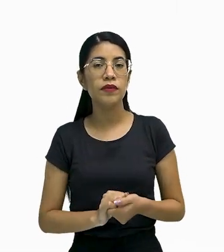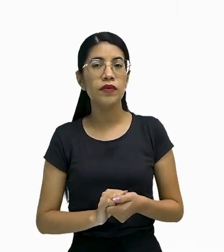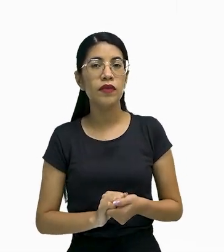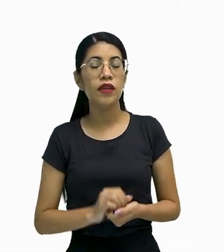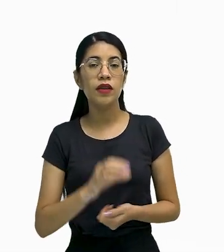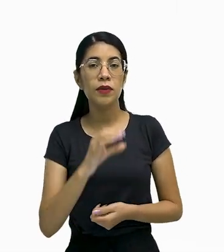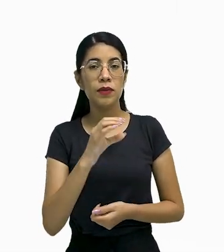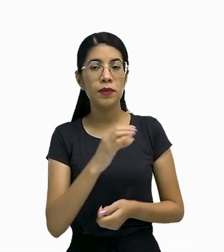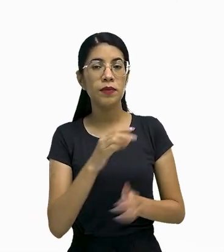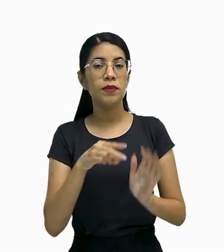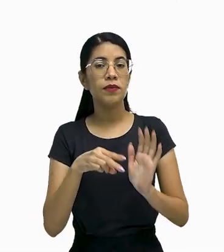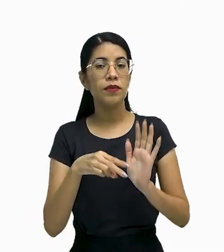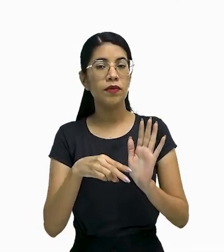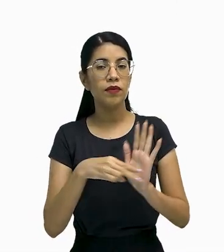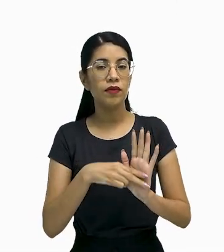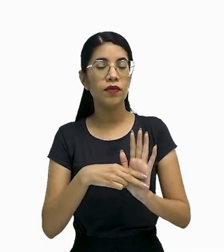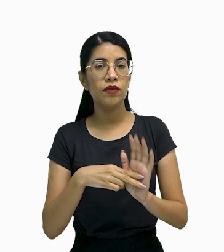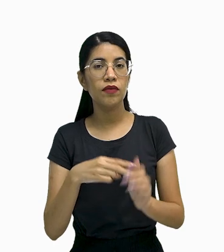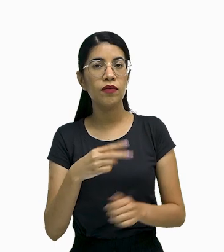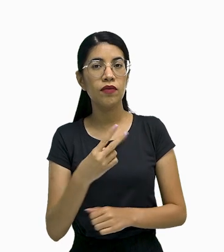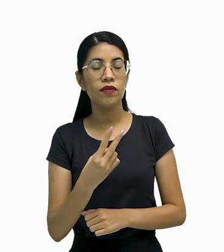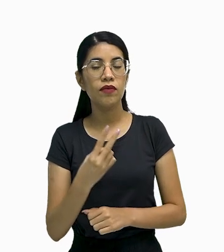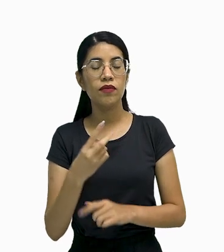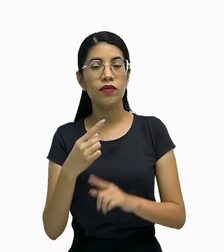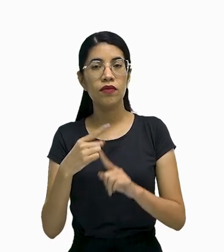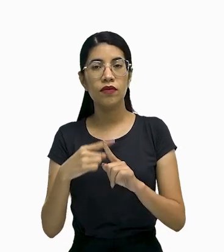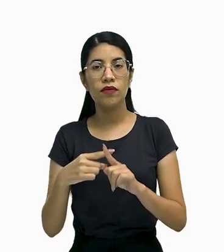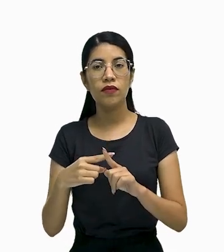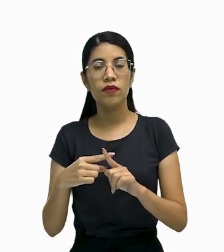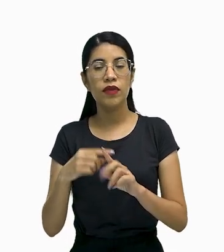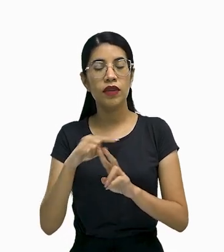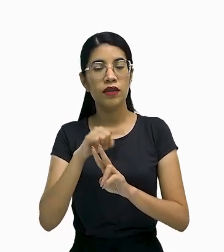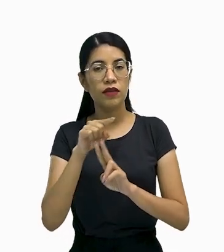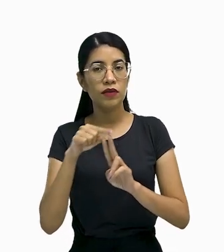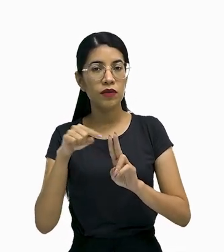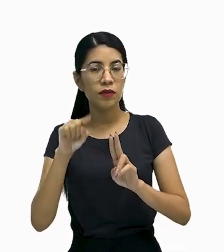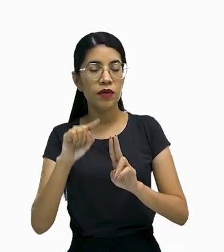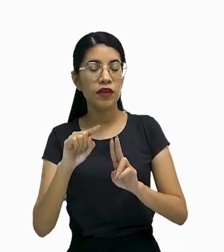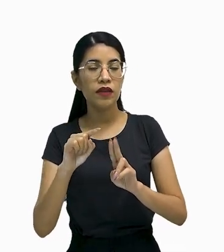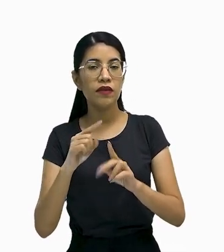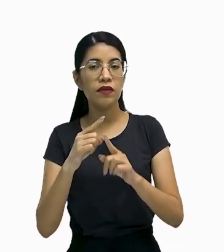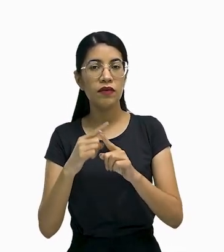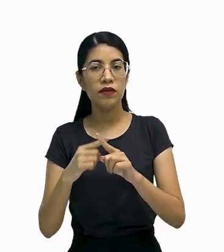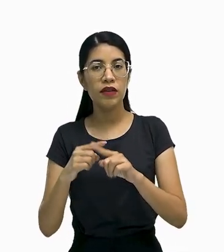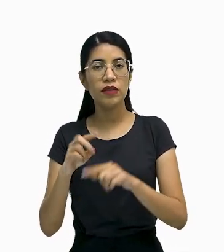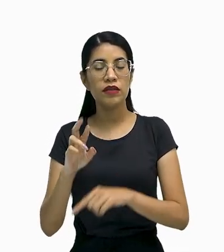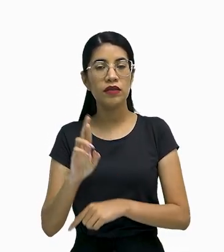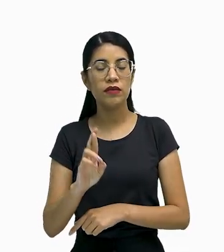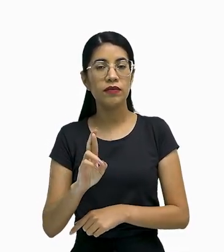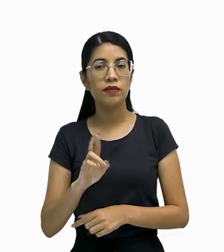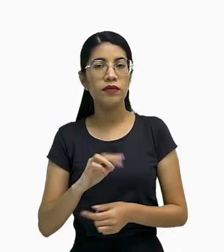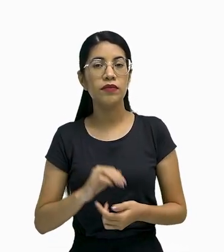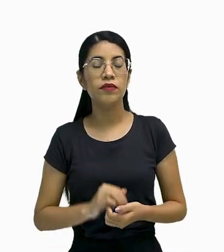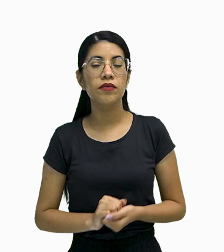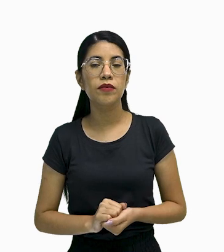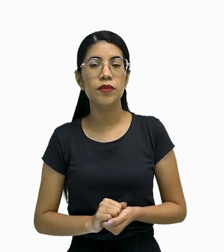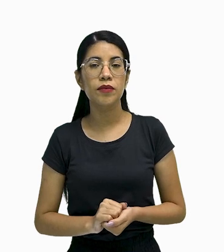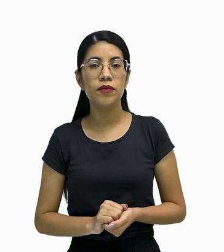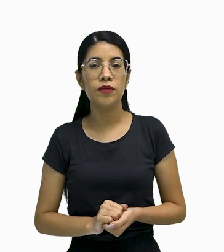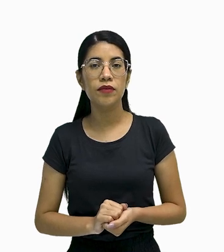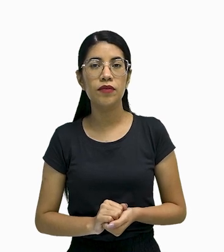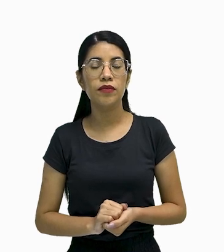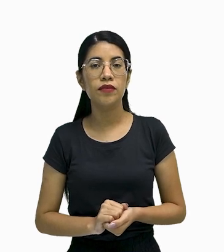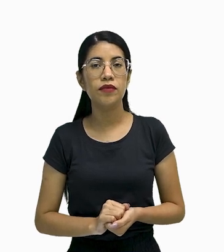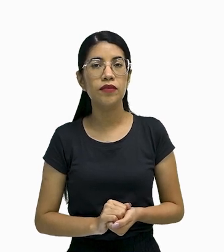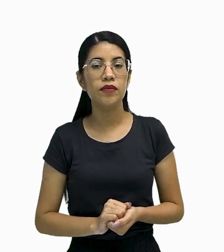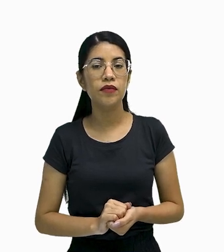Comprimento é igual a 2 vezes π vezes r, tranquilo?